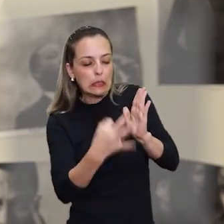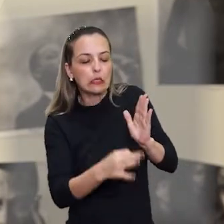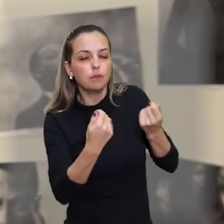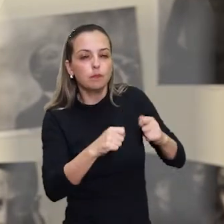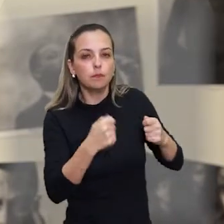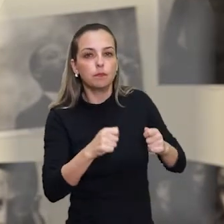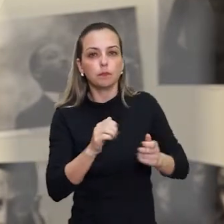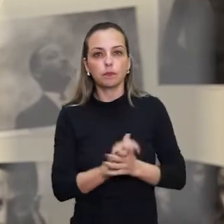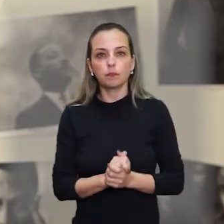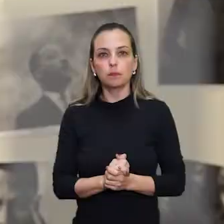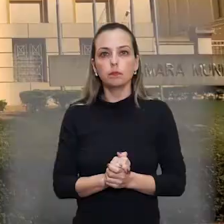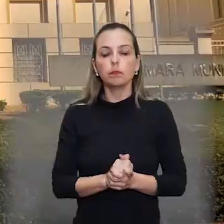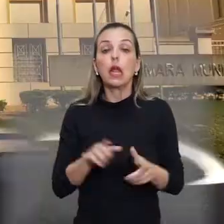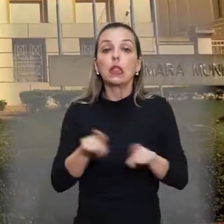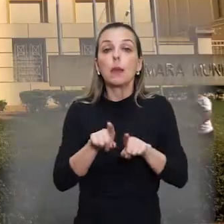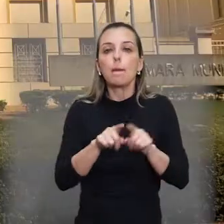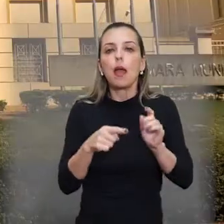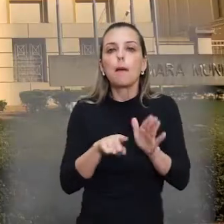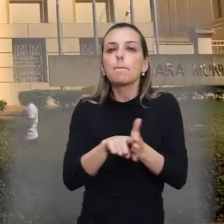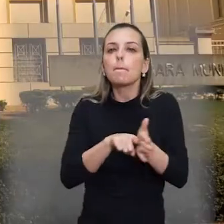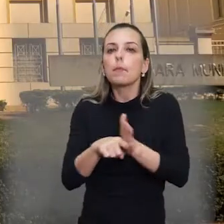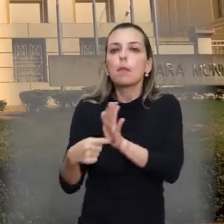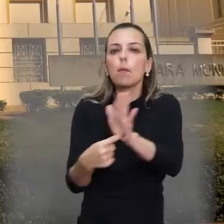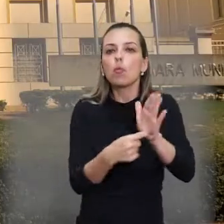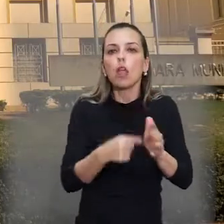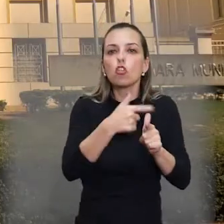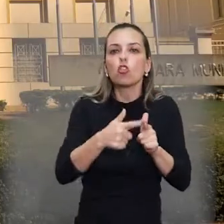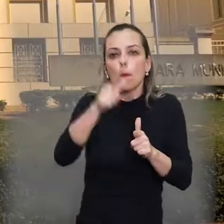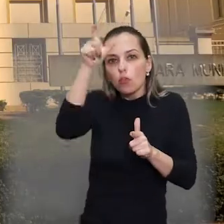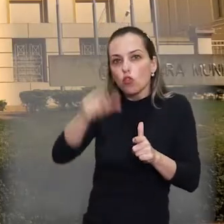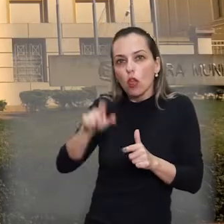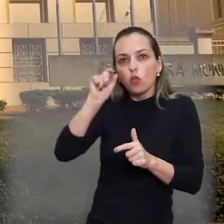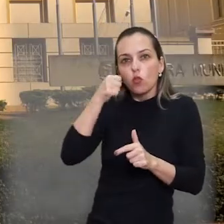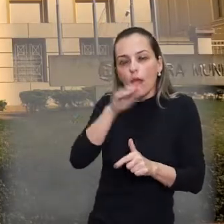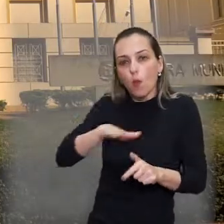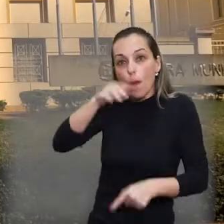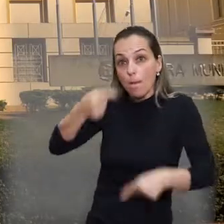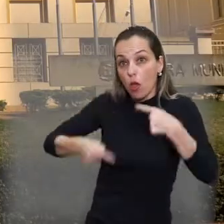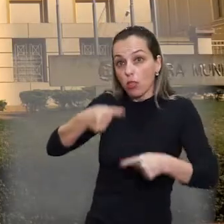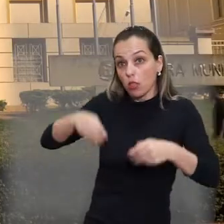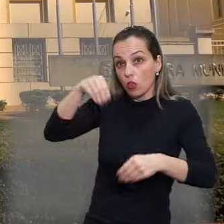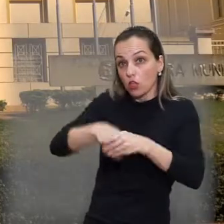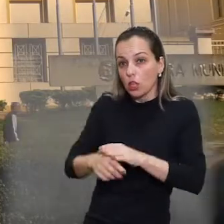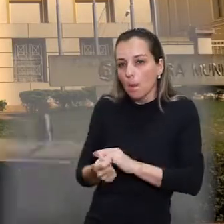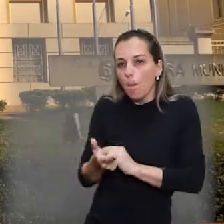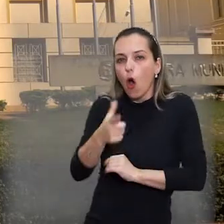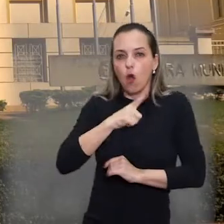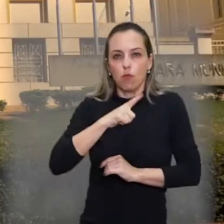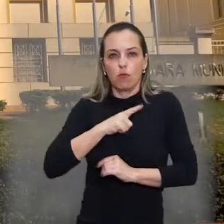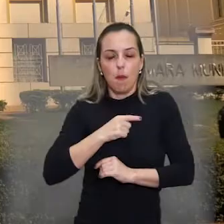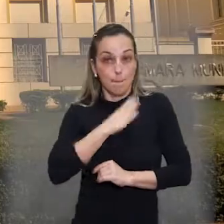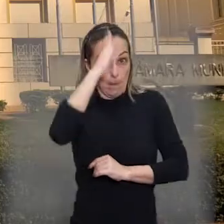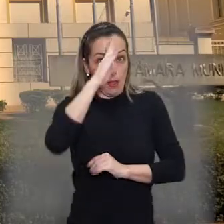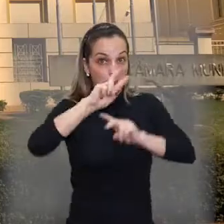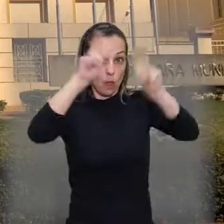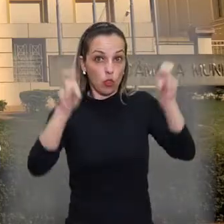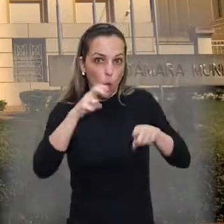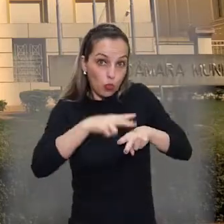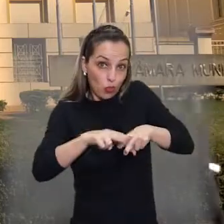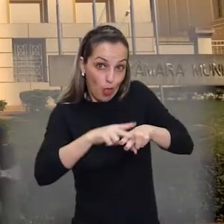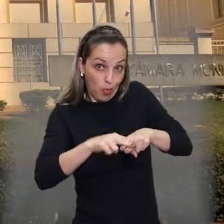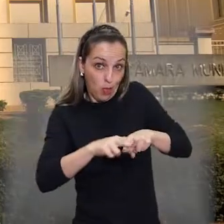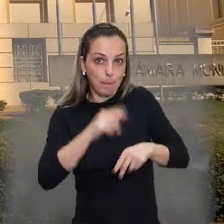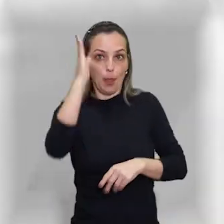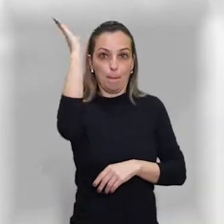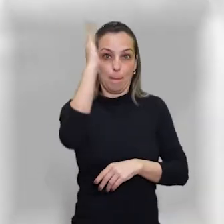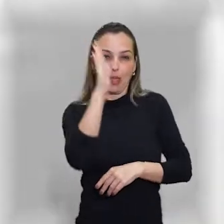fazer uma leitura precipitada do dado. A pesquisa também destacou a pouca representatividade política dos negros, número que se restringe